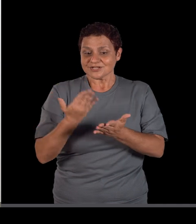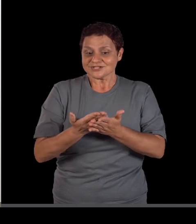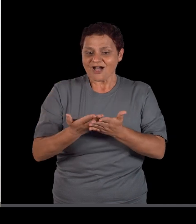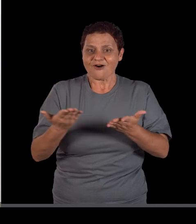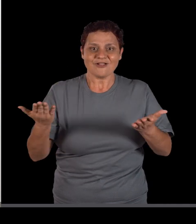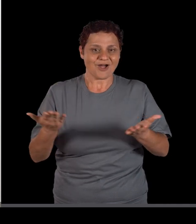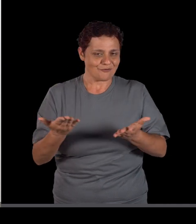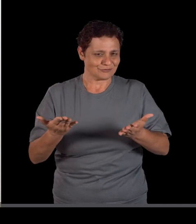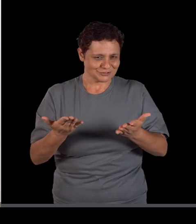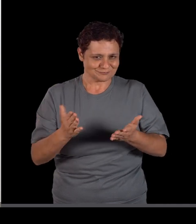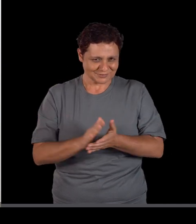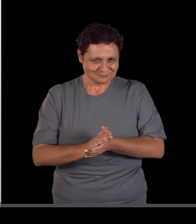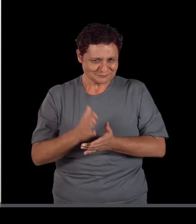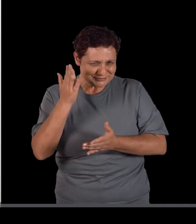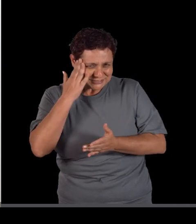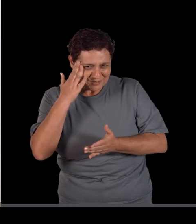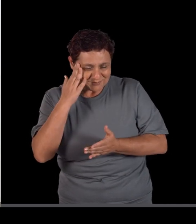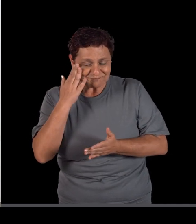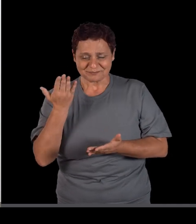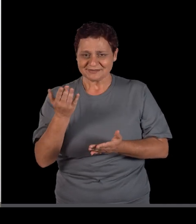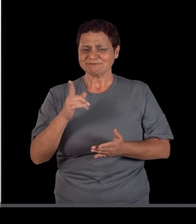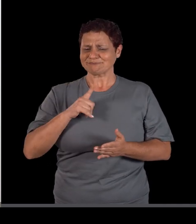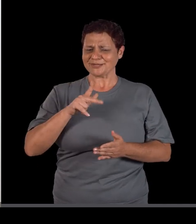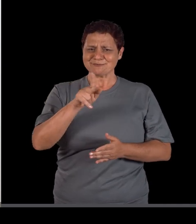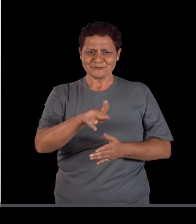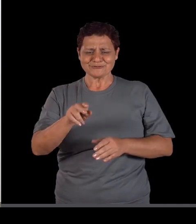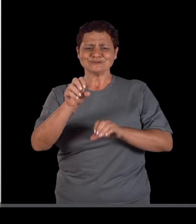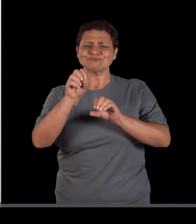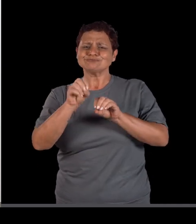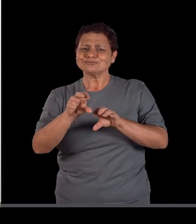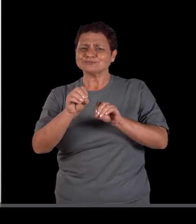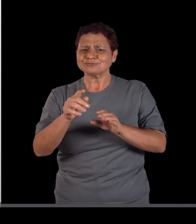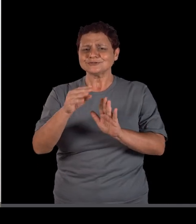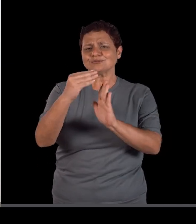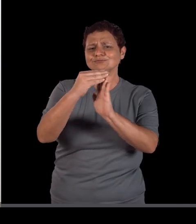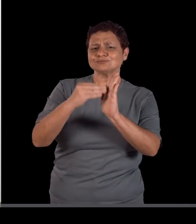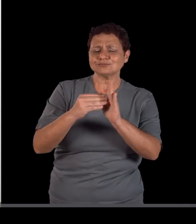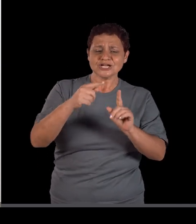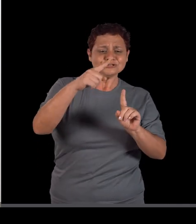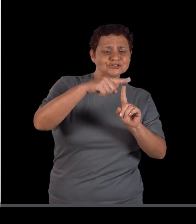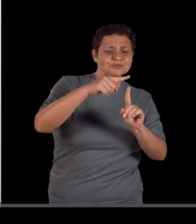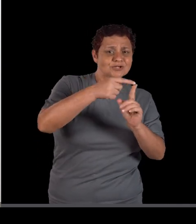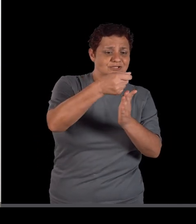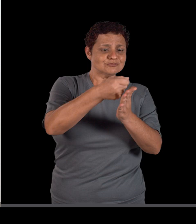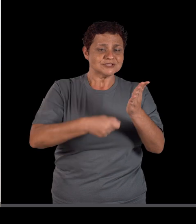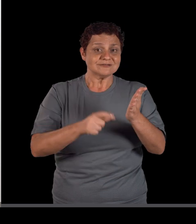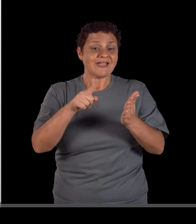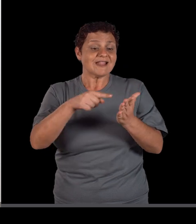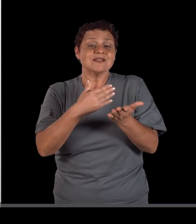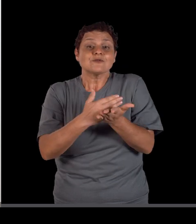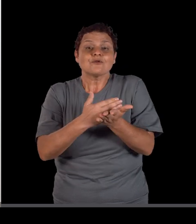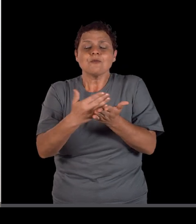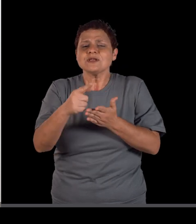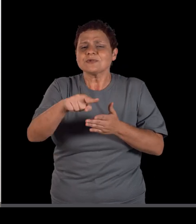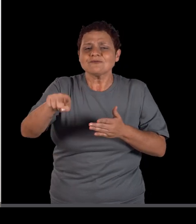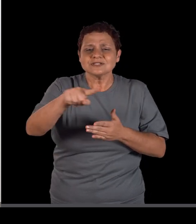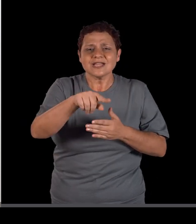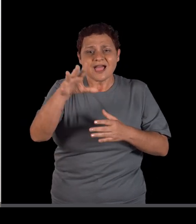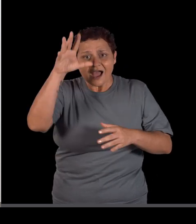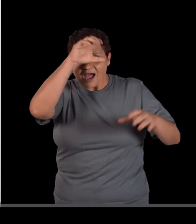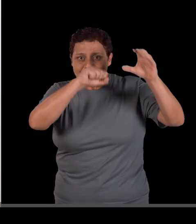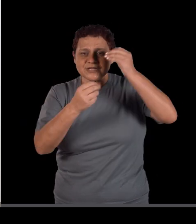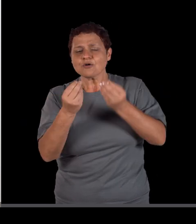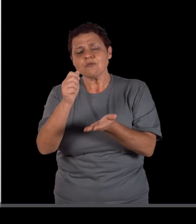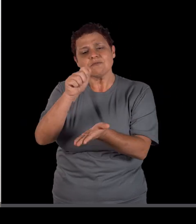de hoje? Porque às vezes o professor começa a dar lá o conteúdo, tipologia textual, que é a introdução para a produção